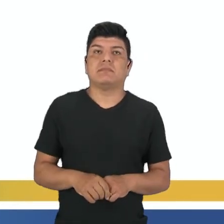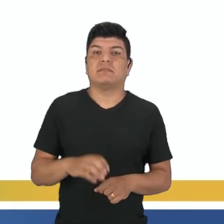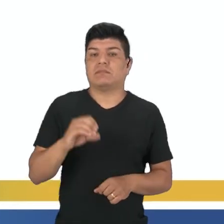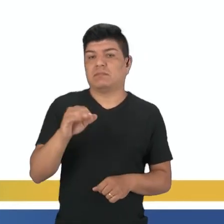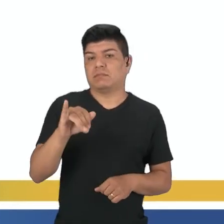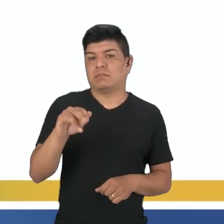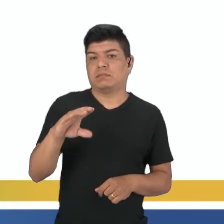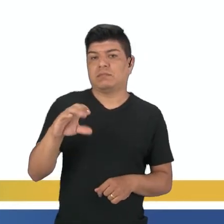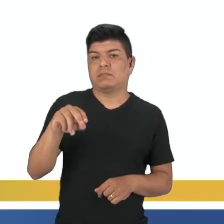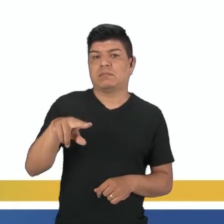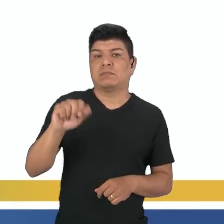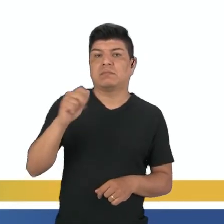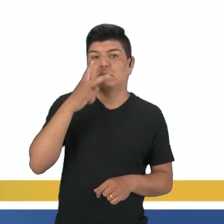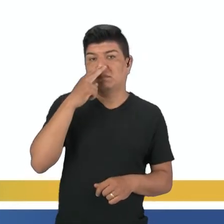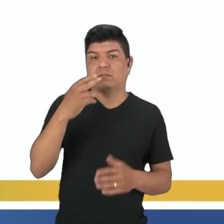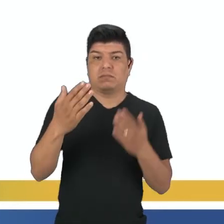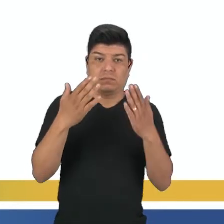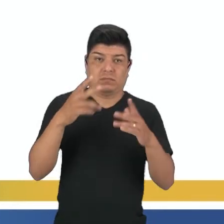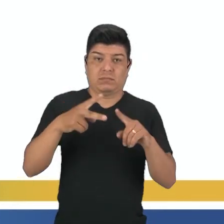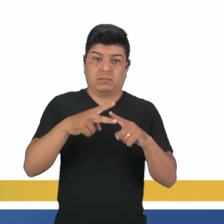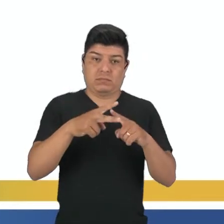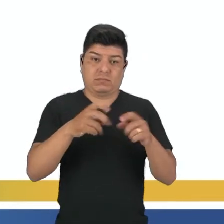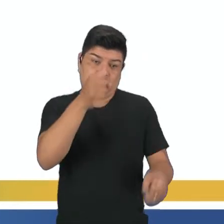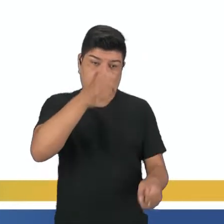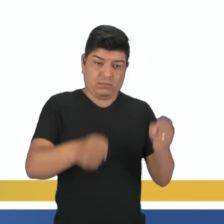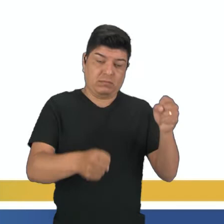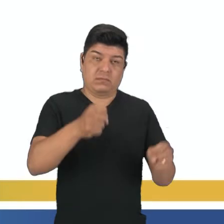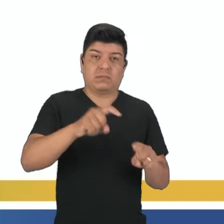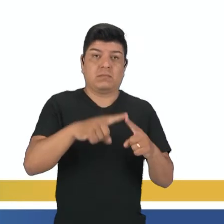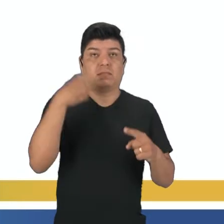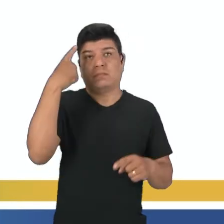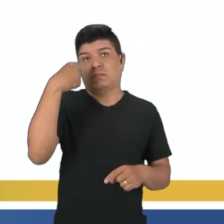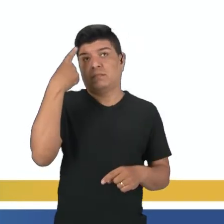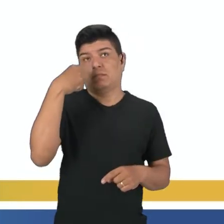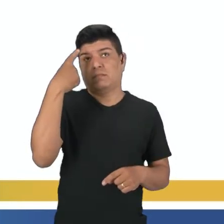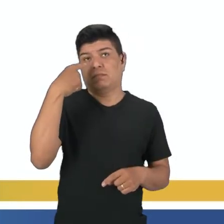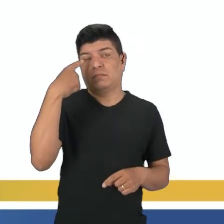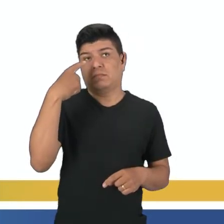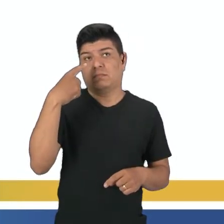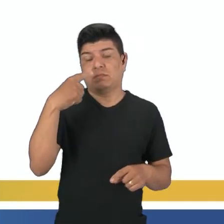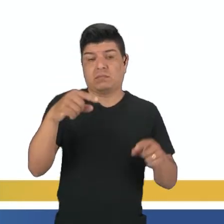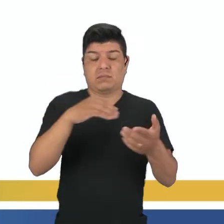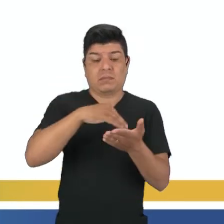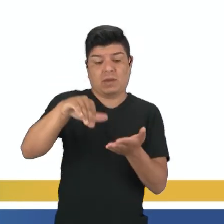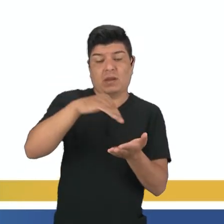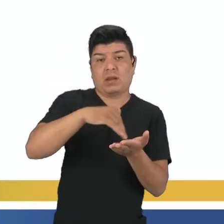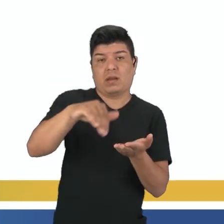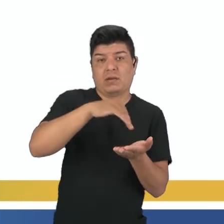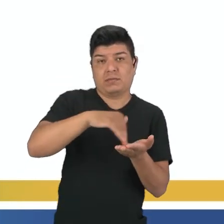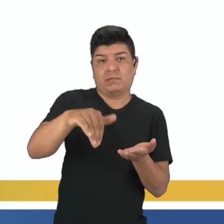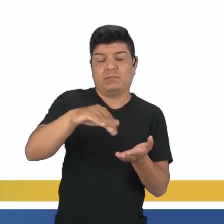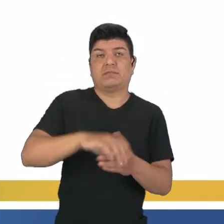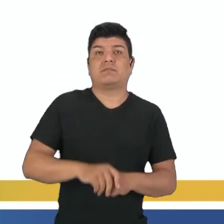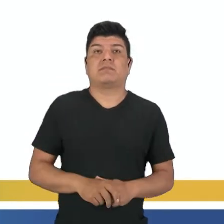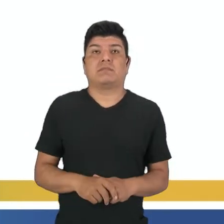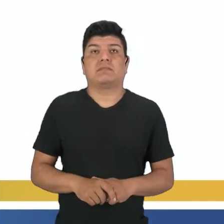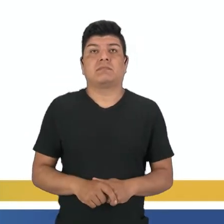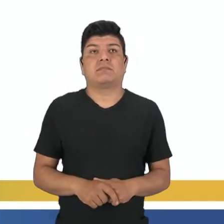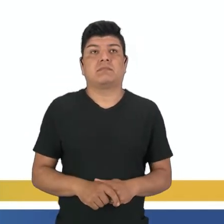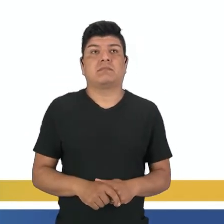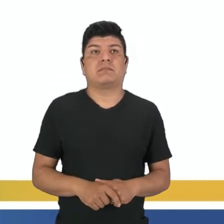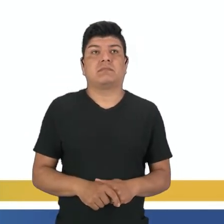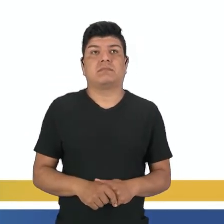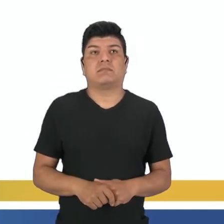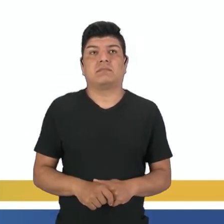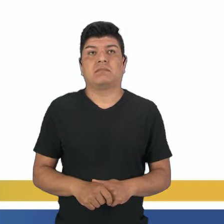aí, oficina no Brasil está relacionado a veículos, mas em espanhol oficina é escritório, né? Aí temos várias